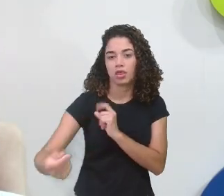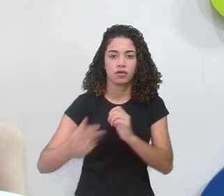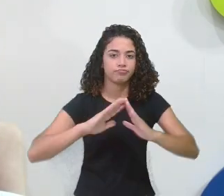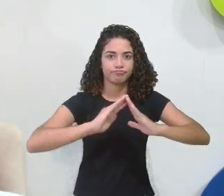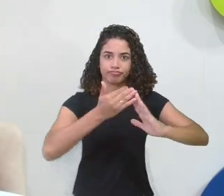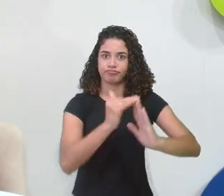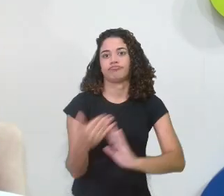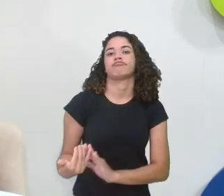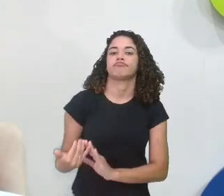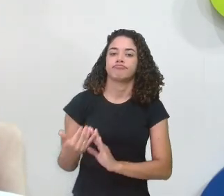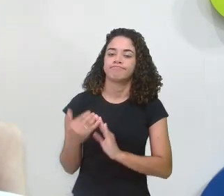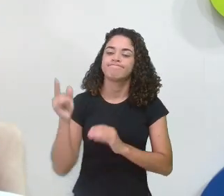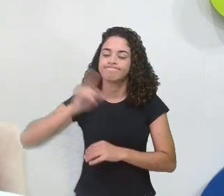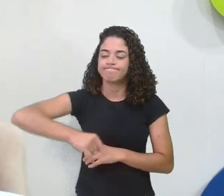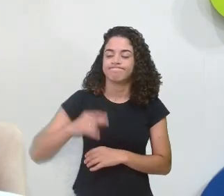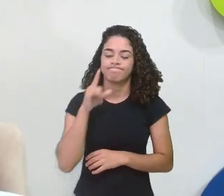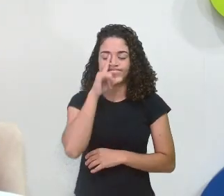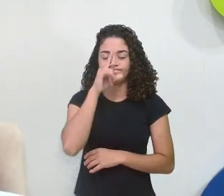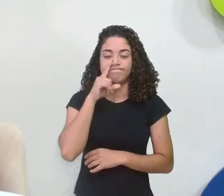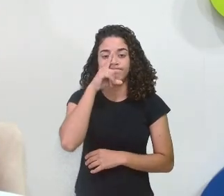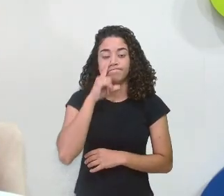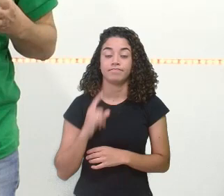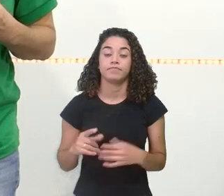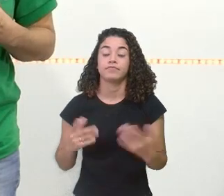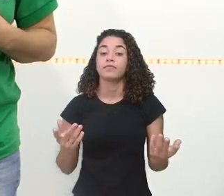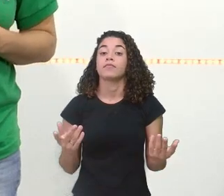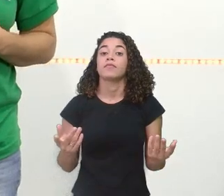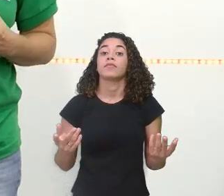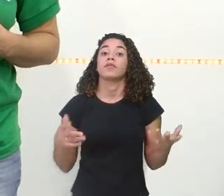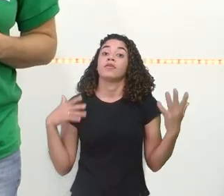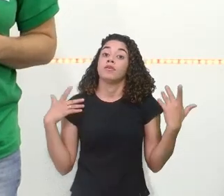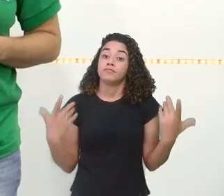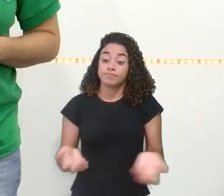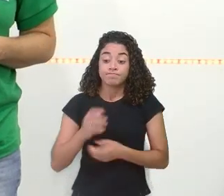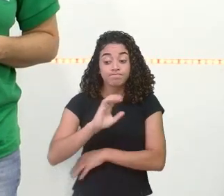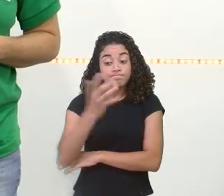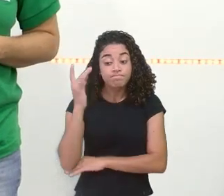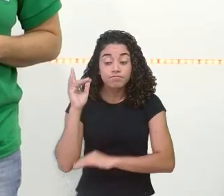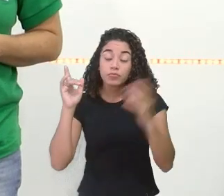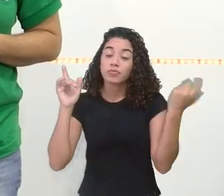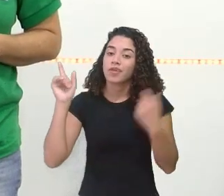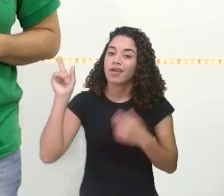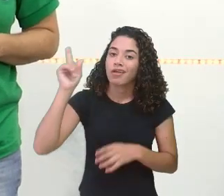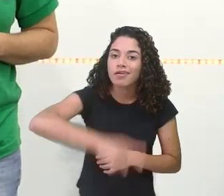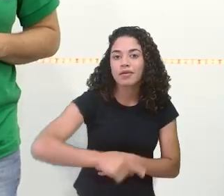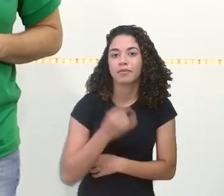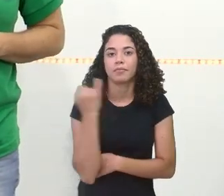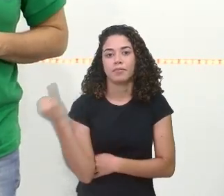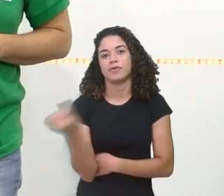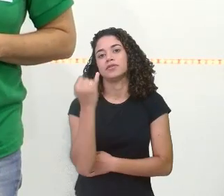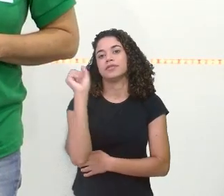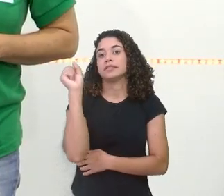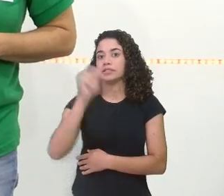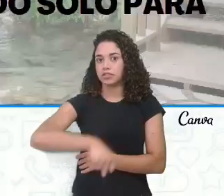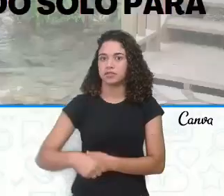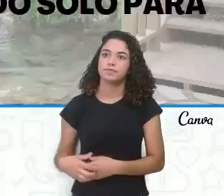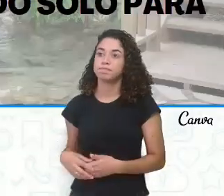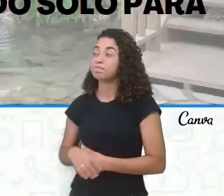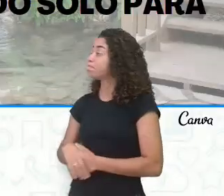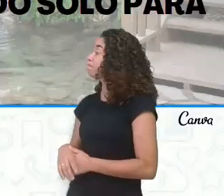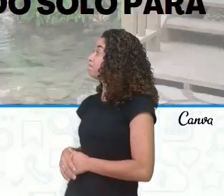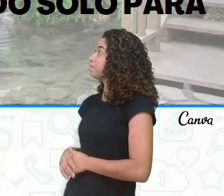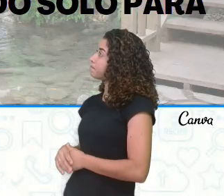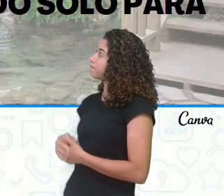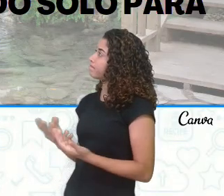É perigoso. É muito perigoso. Então, até nisso, você vê que a vegetação é importante. Pois é. Não é? Olha aí.